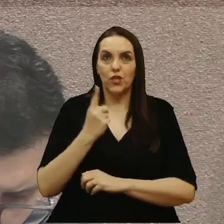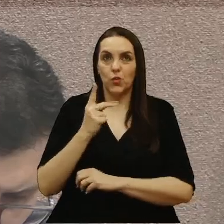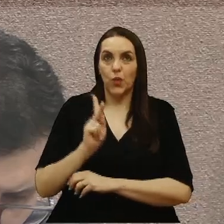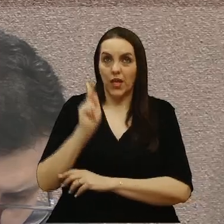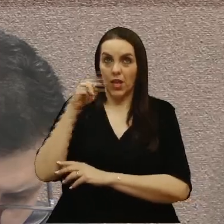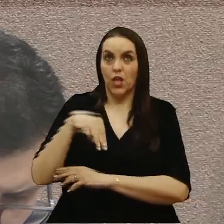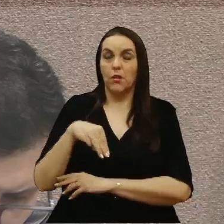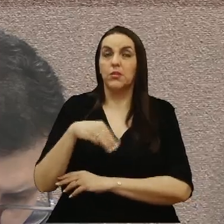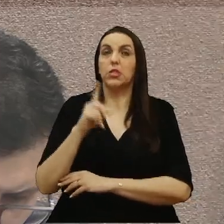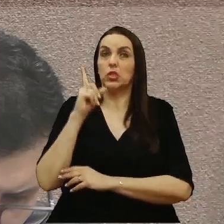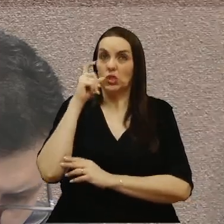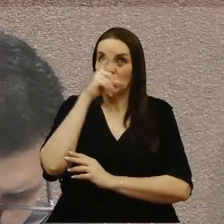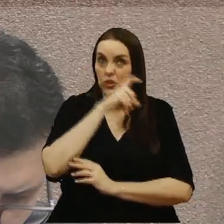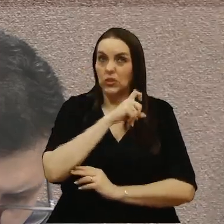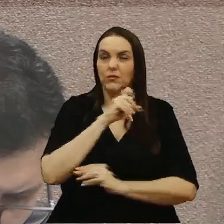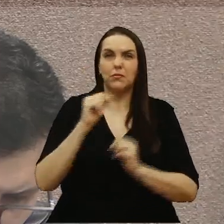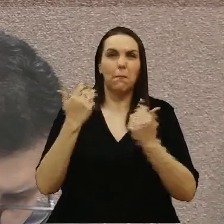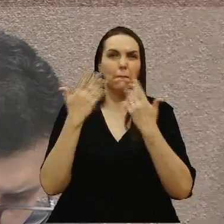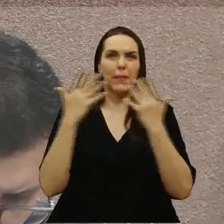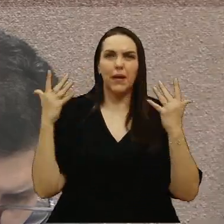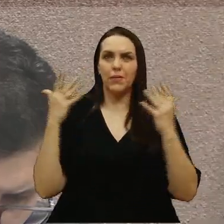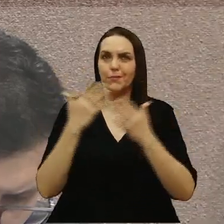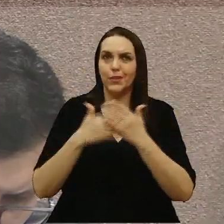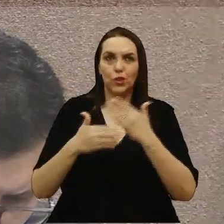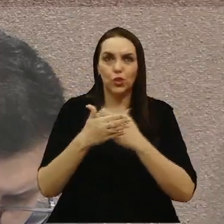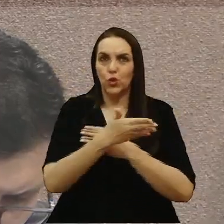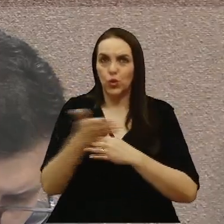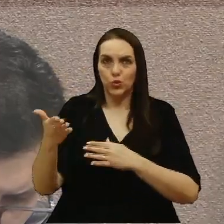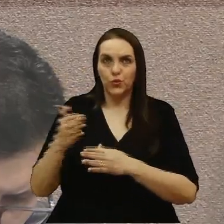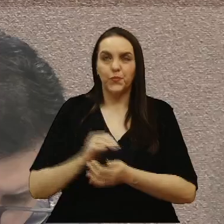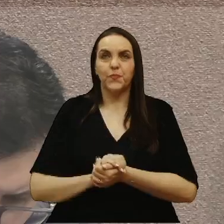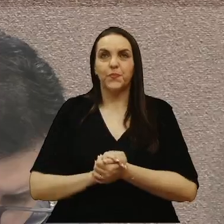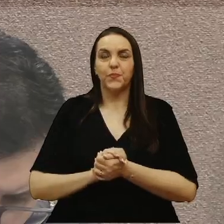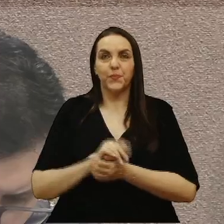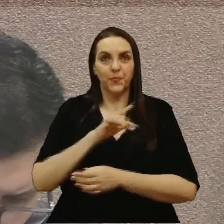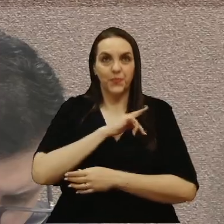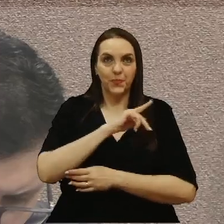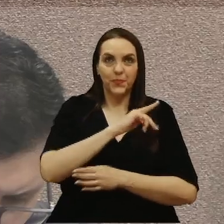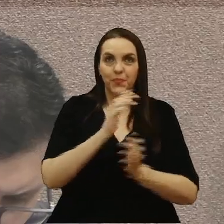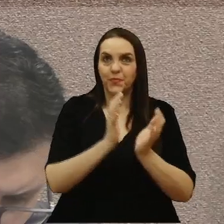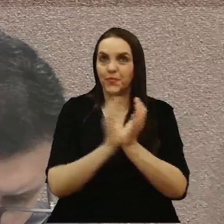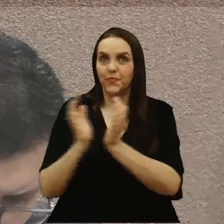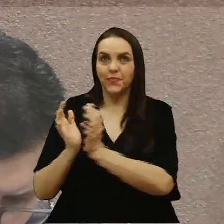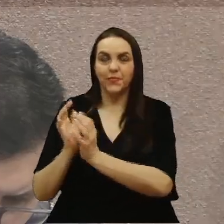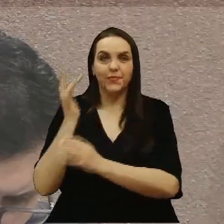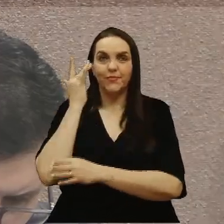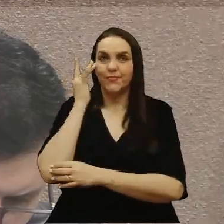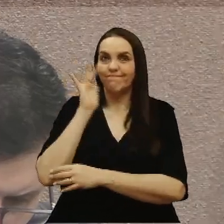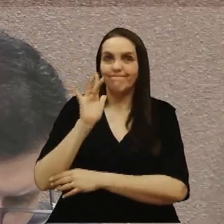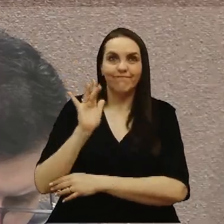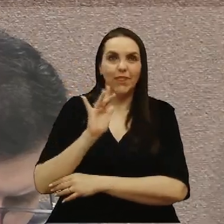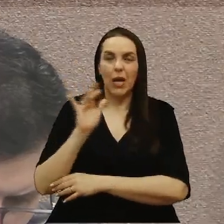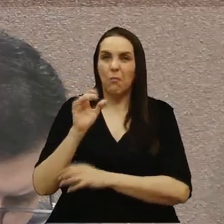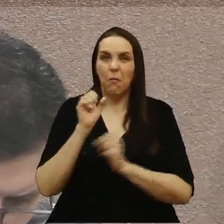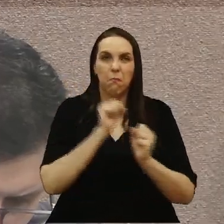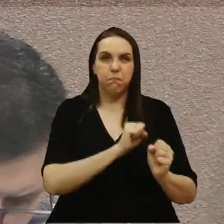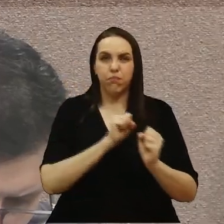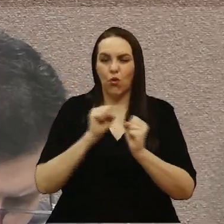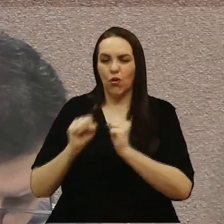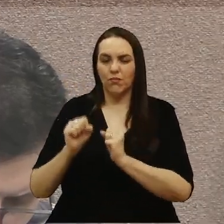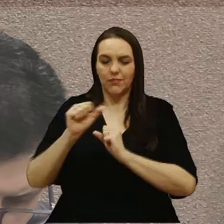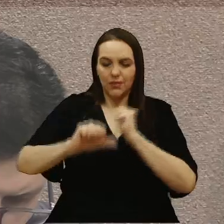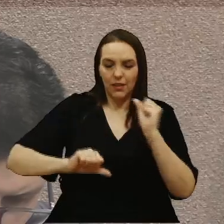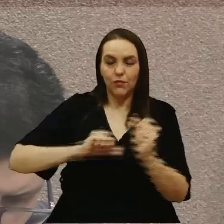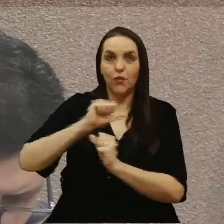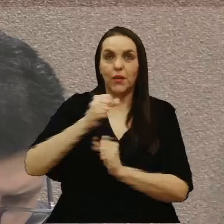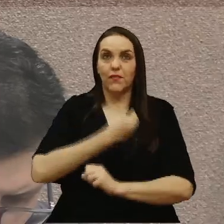difícil. Aqui eu parabenizo a todos. E, presidente e nobres colegas, os senhores não sabem o poder que uma corrida transforma na vida das pessoas.